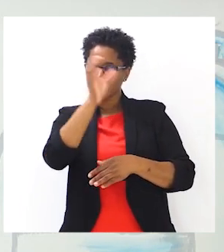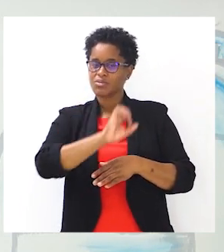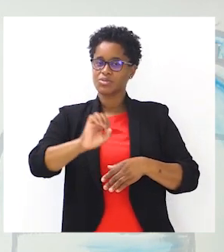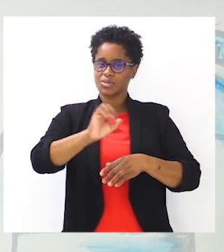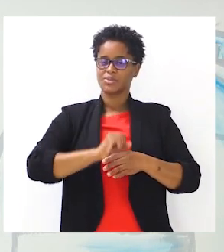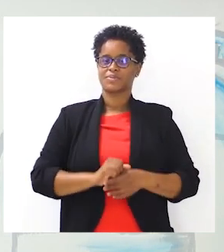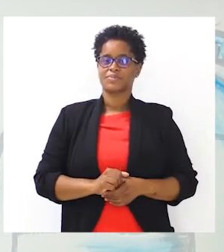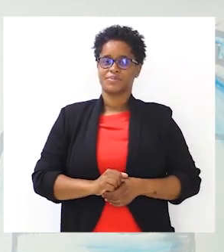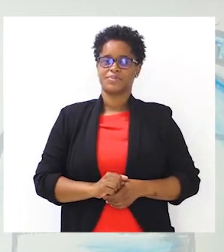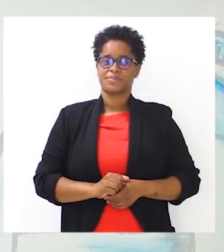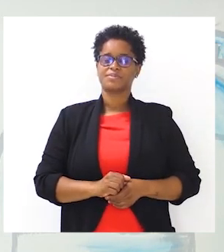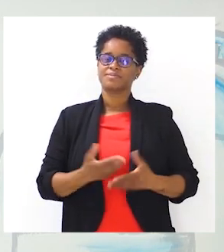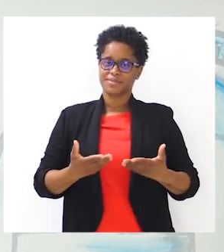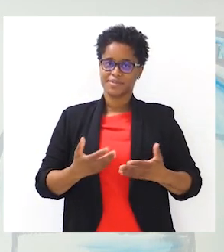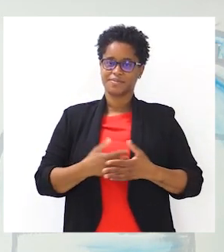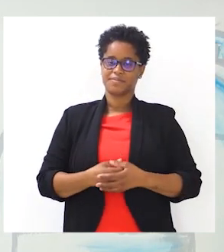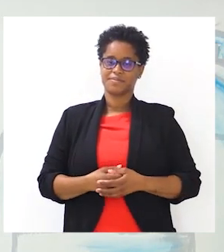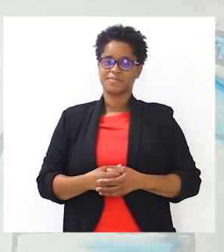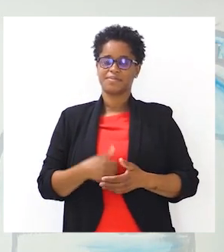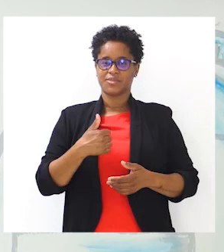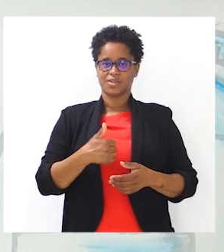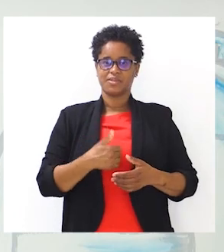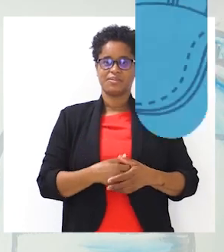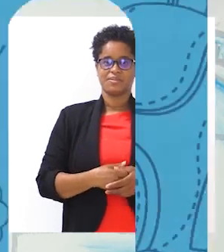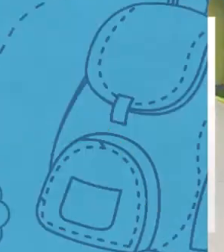esclarecer. Não é? Ok.